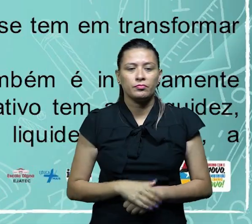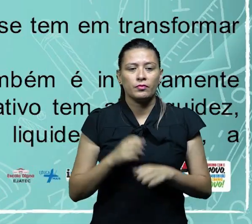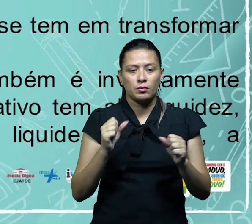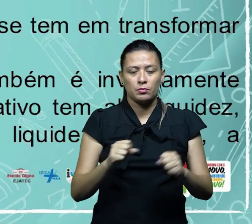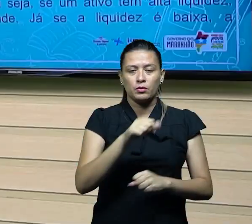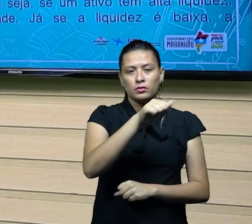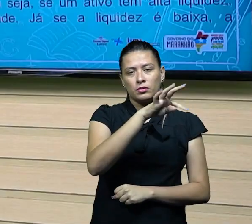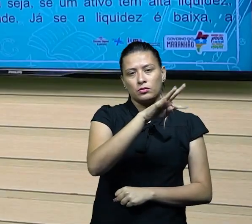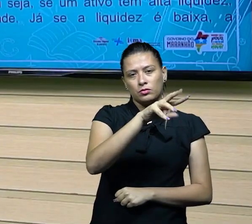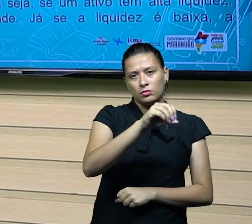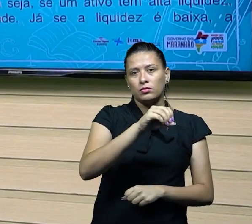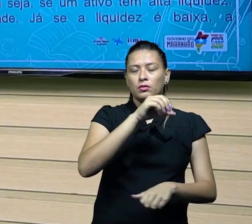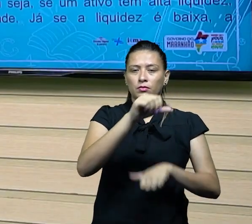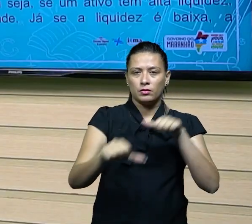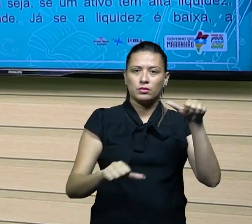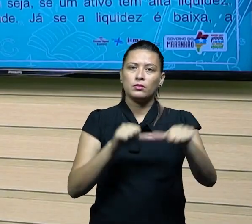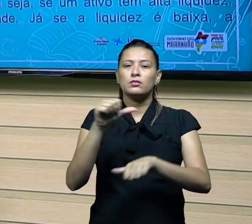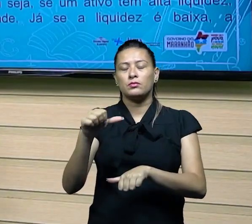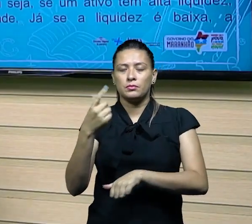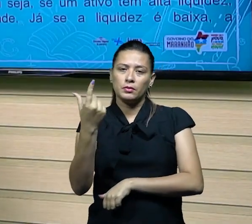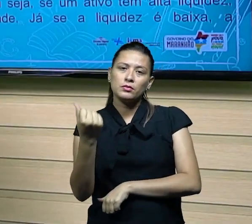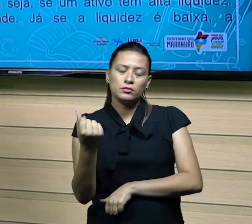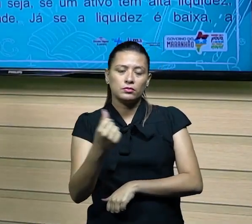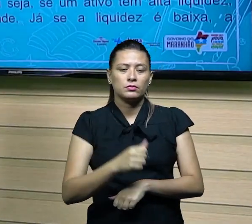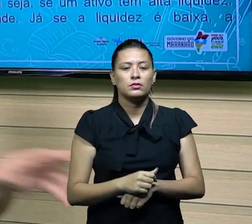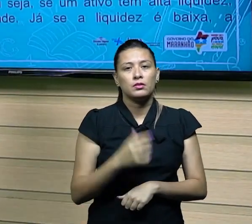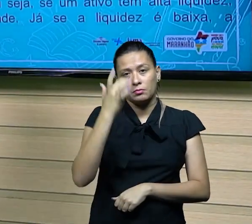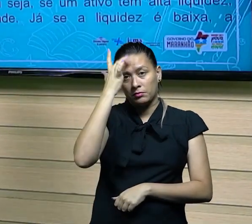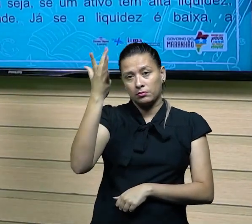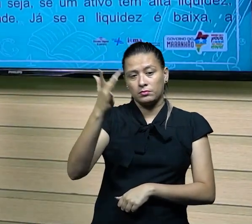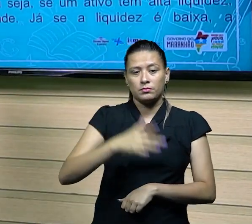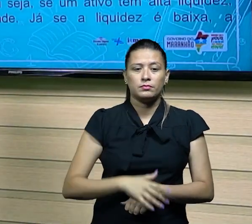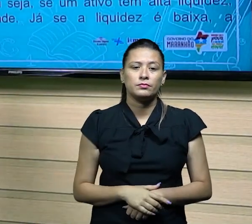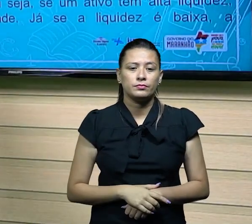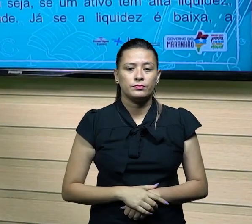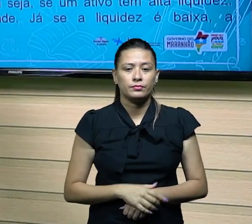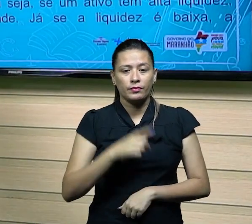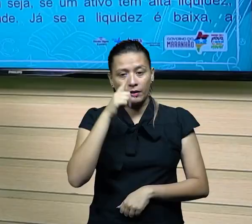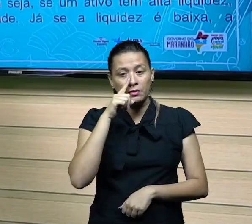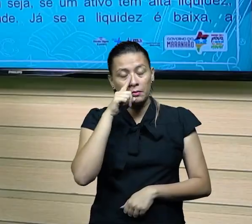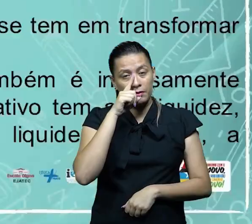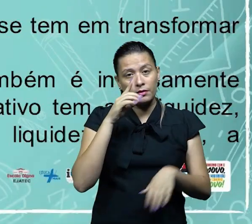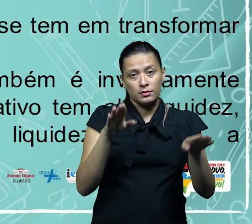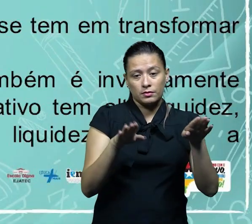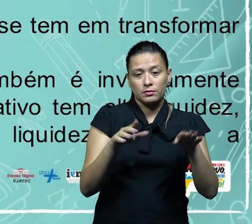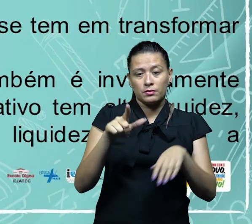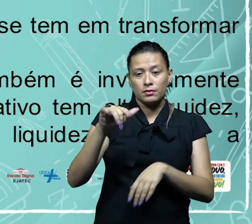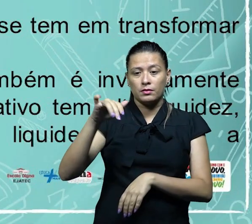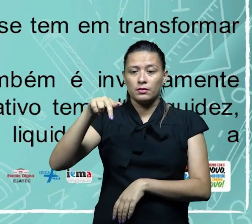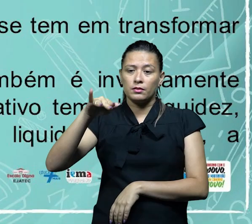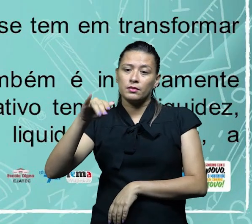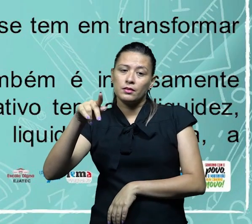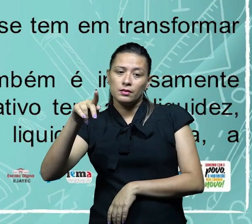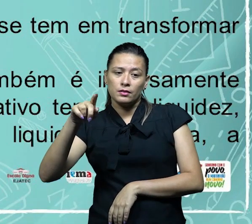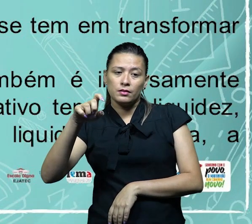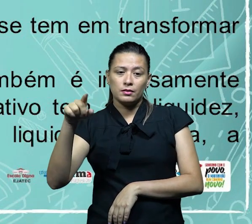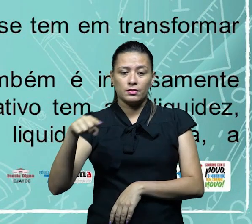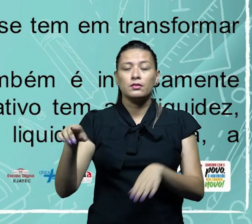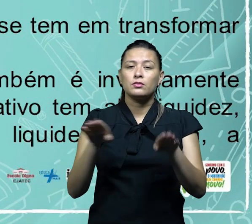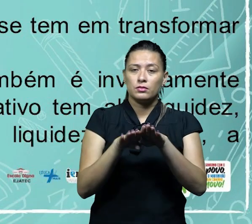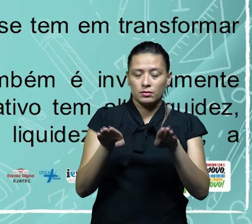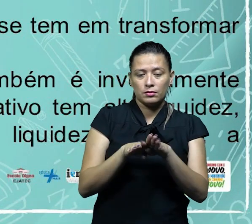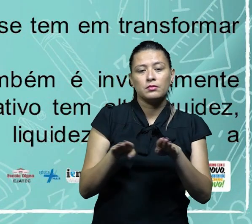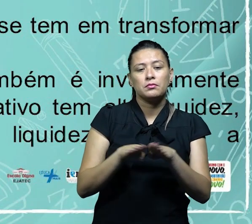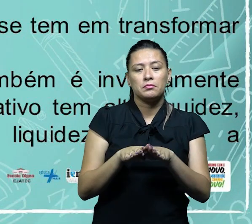proporcional à rentabilidade. Ou seja, a partir do momento que eu consigo pegar aquele valor a qualquer momento, ele vai me render menos, tá bem? Ou seja, se